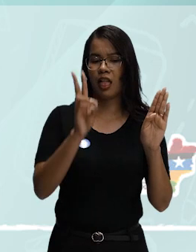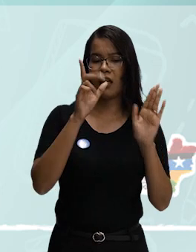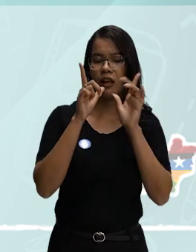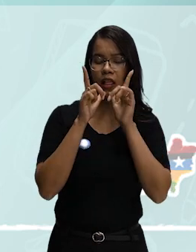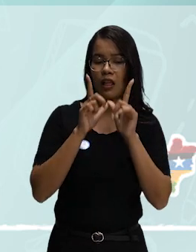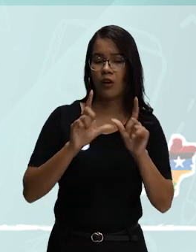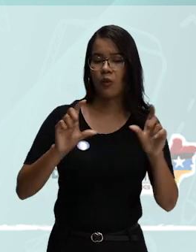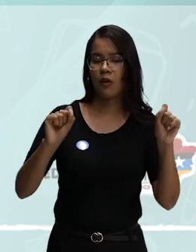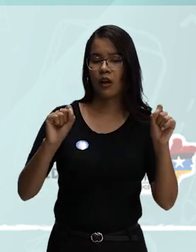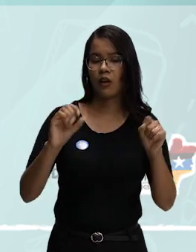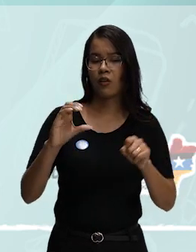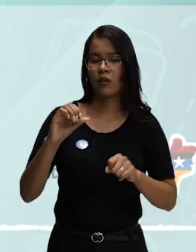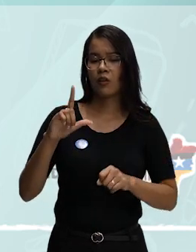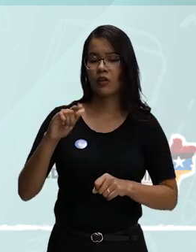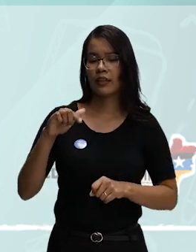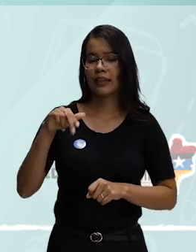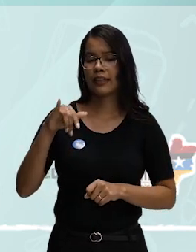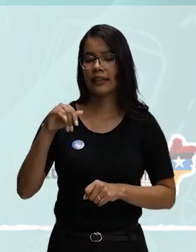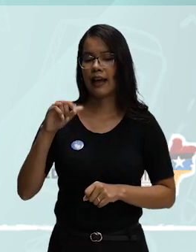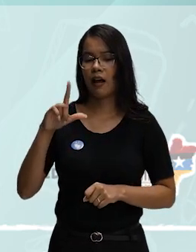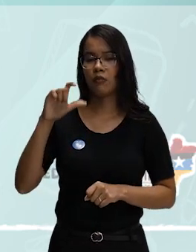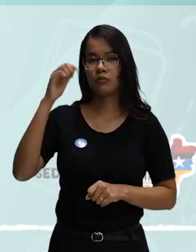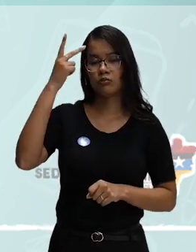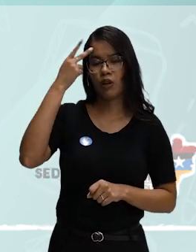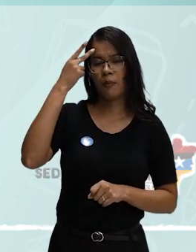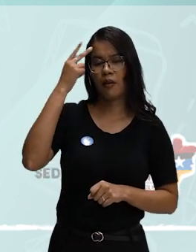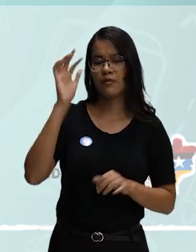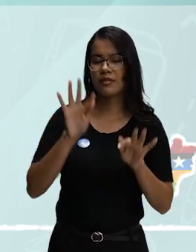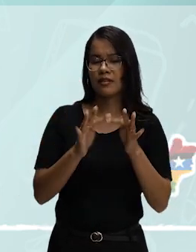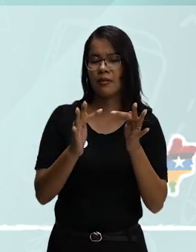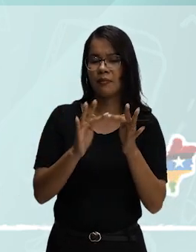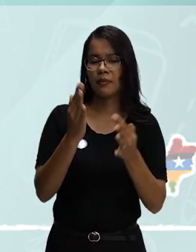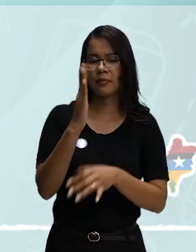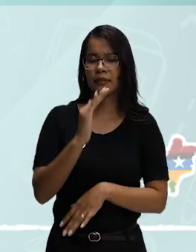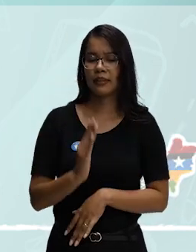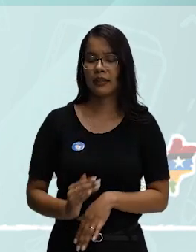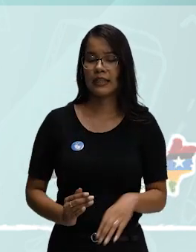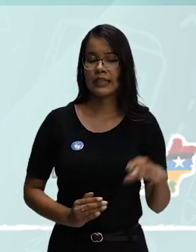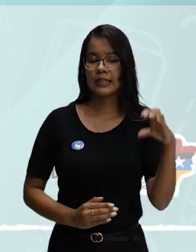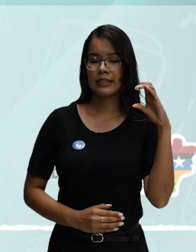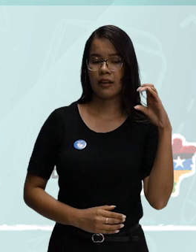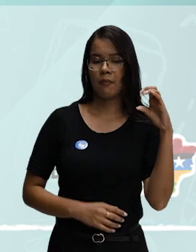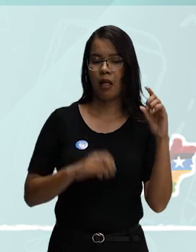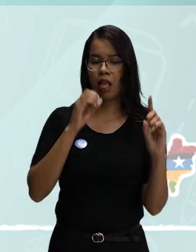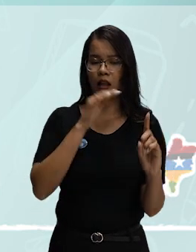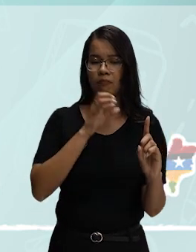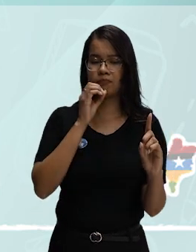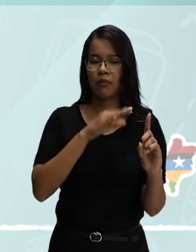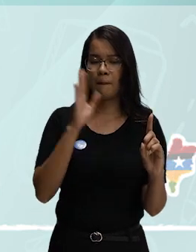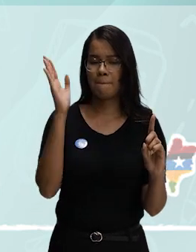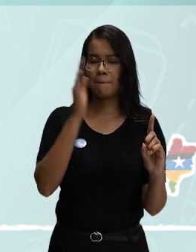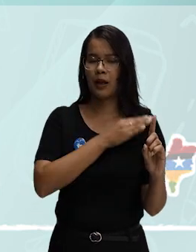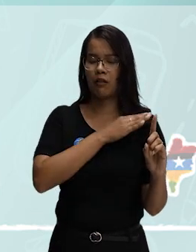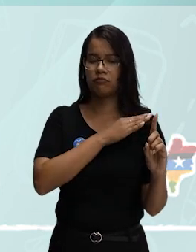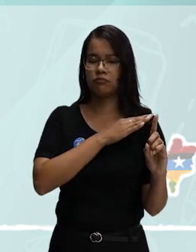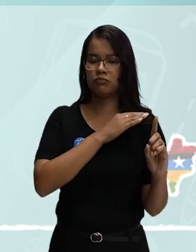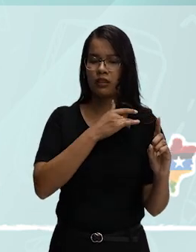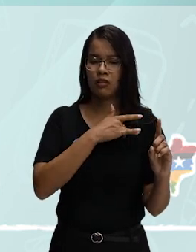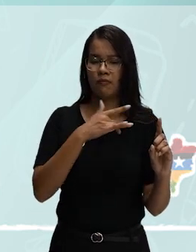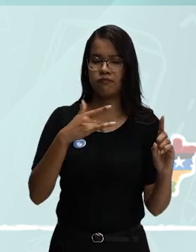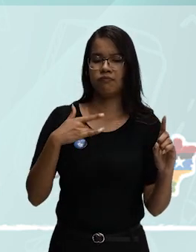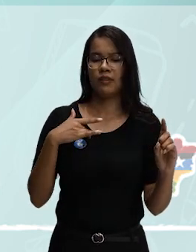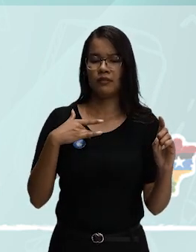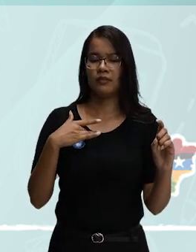linguagem coloquial brasileira. Uma crítica aos maus hábitos, como o tabagismo. Enfatizar a relação